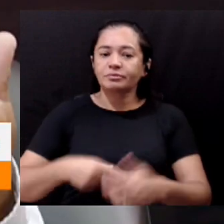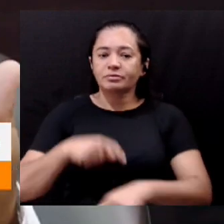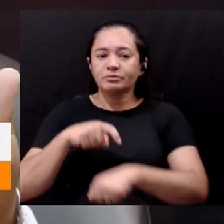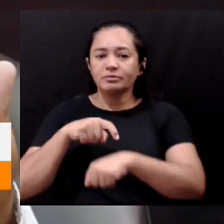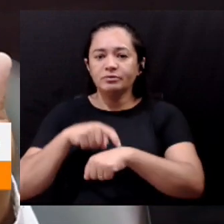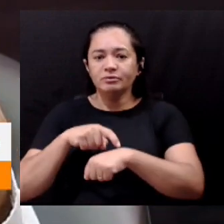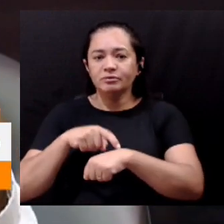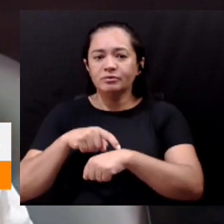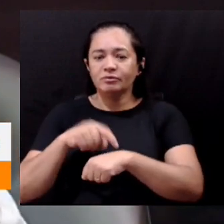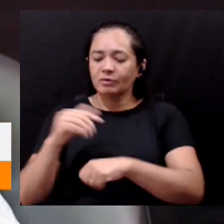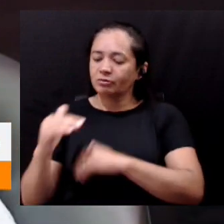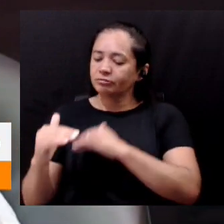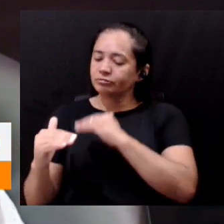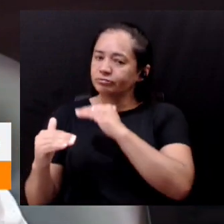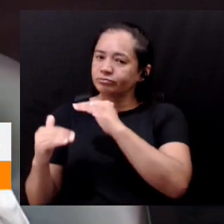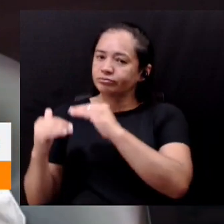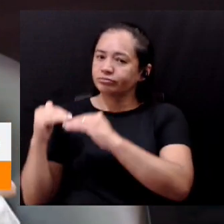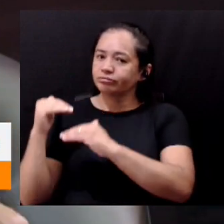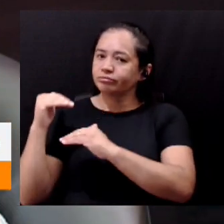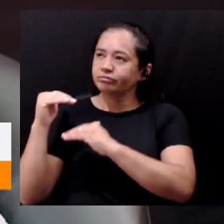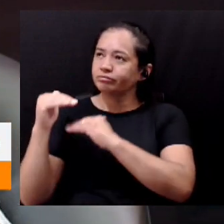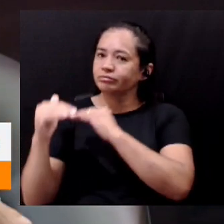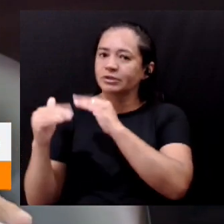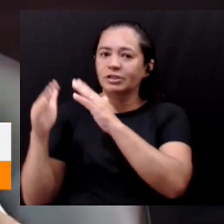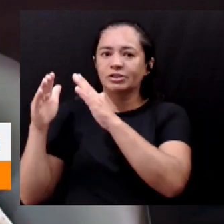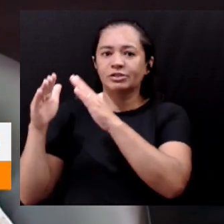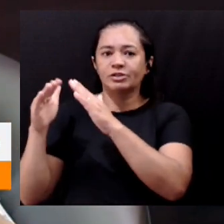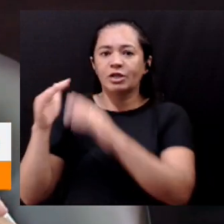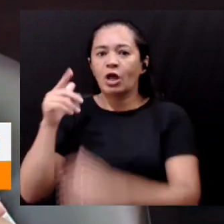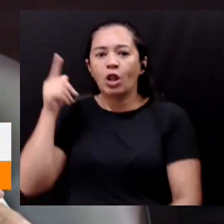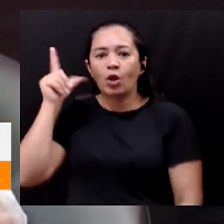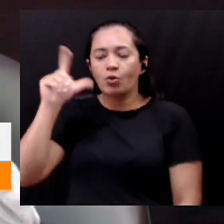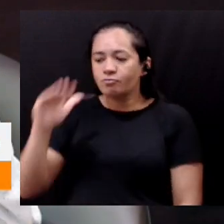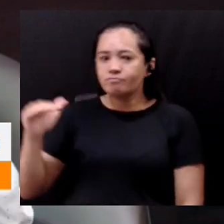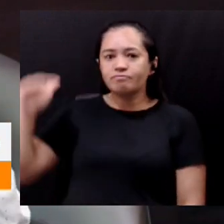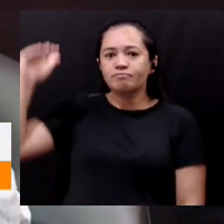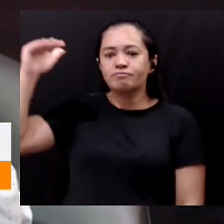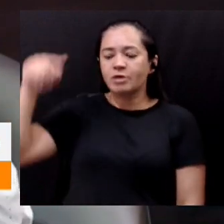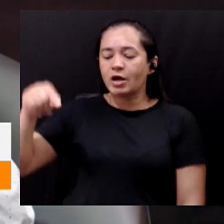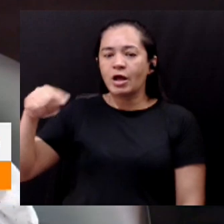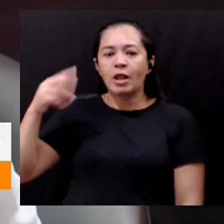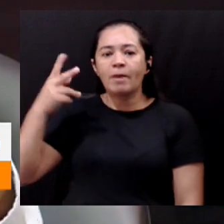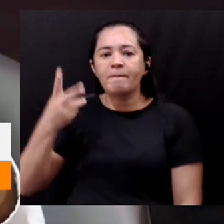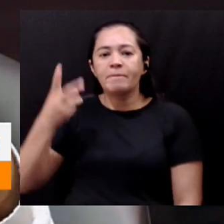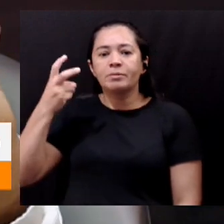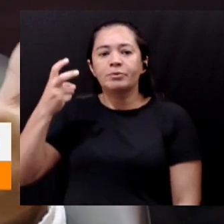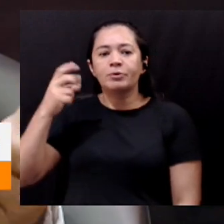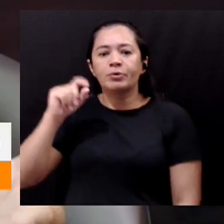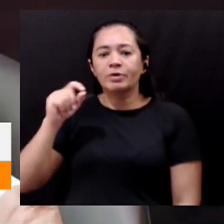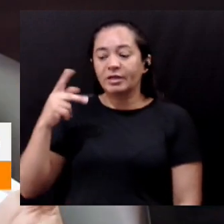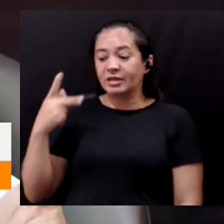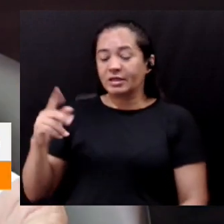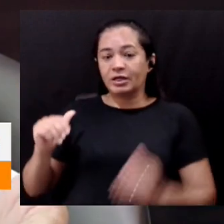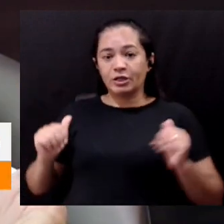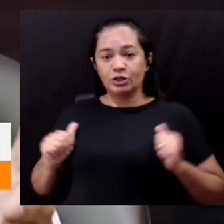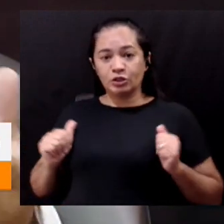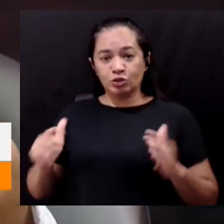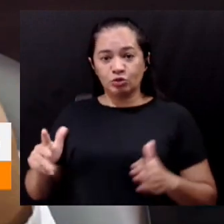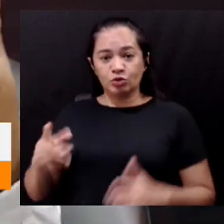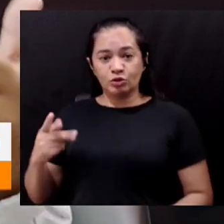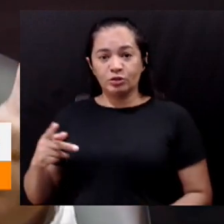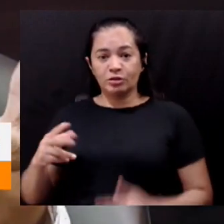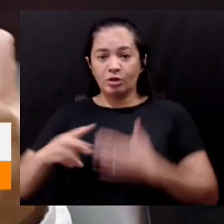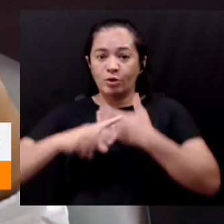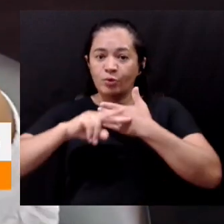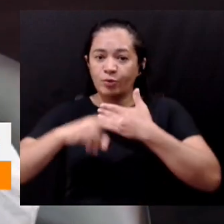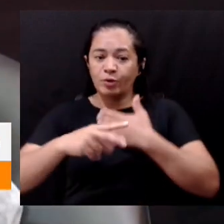chega em uma posição mais alta, ela consegue entender e percebe que as suas ações refletem diretamente ao outro. Então